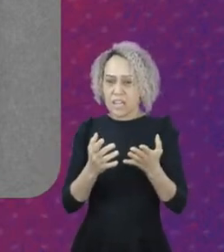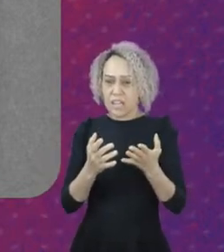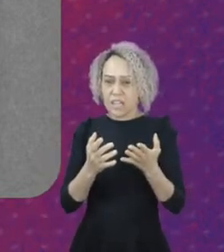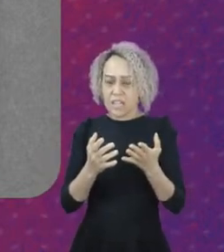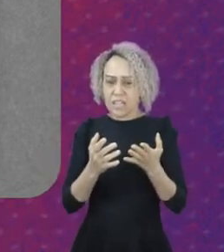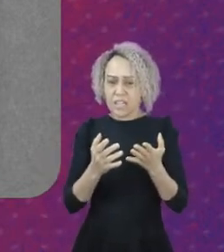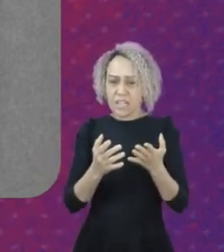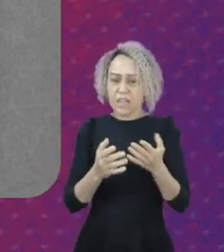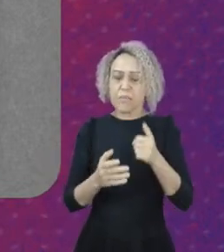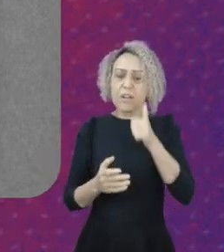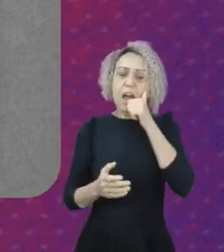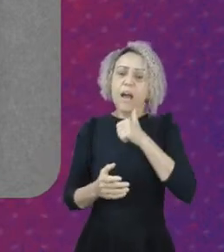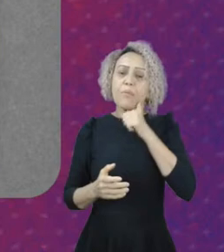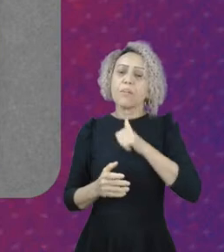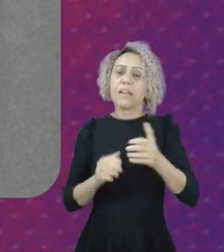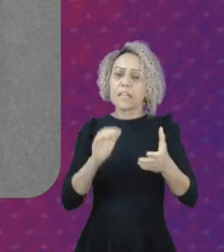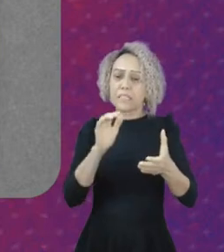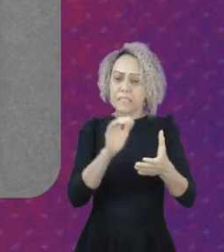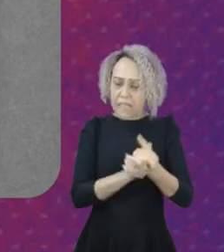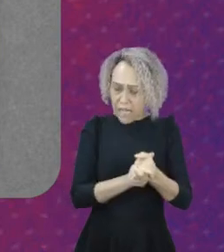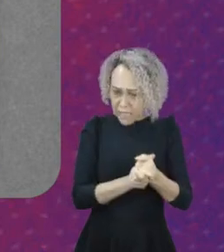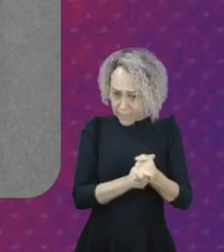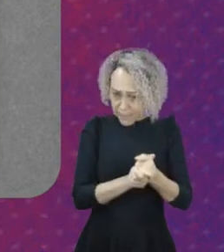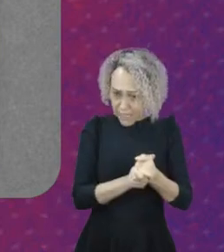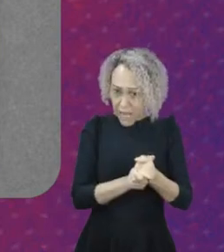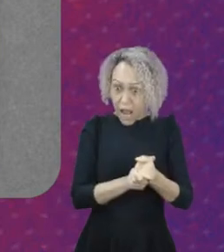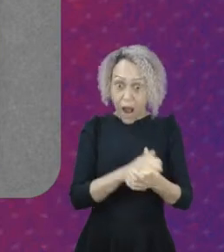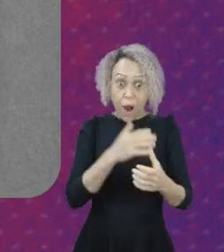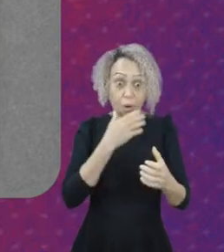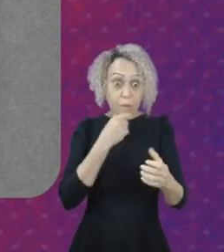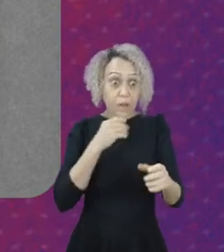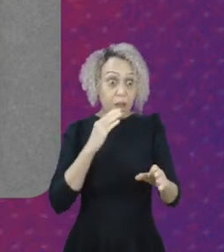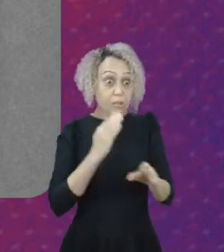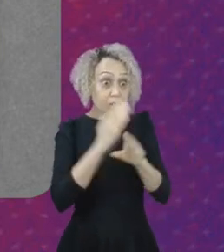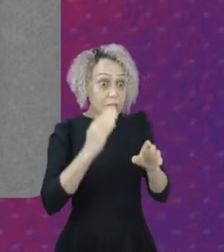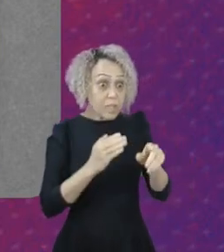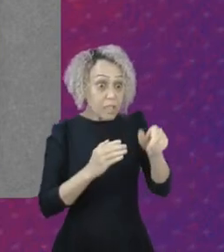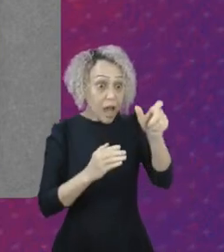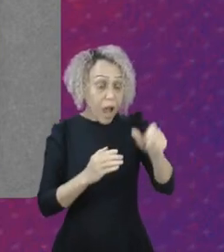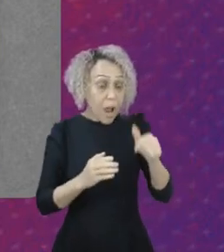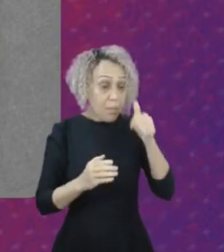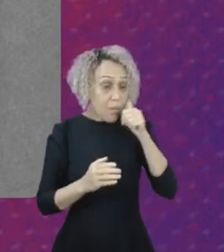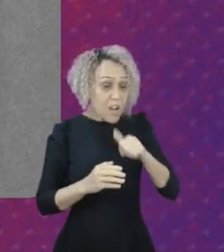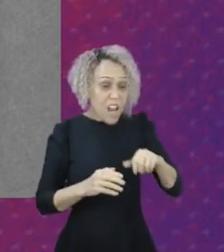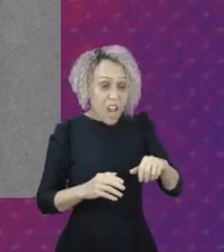marido, a mulher que casasse e o marido descobrisse que ela não era mais virgem, ela era devolvida à família.